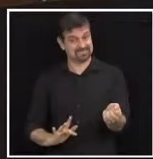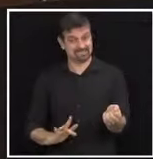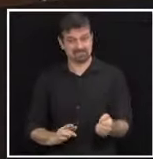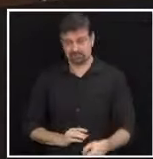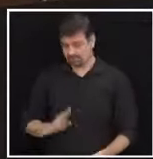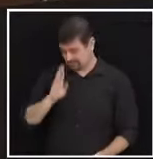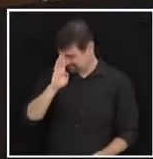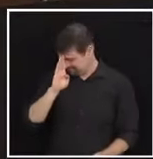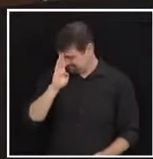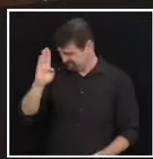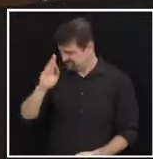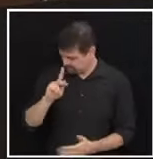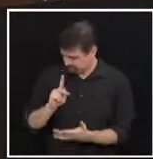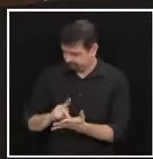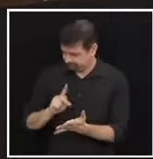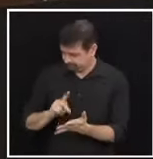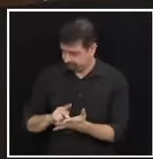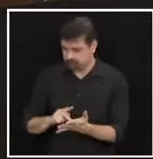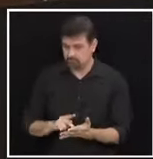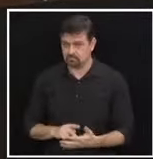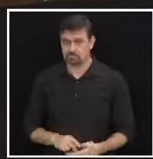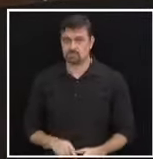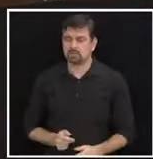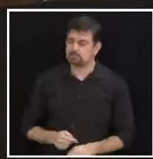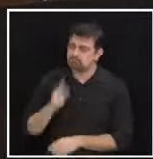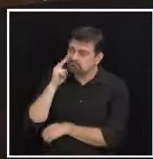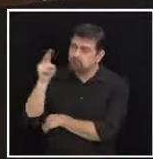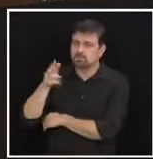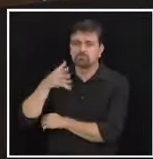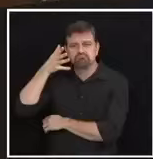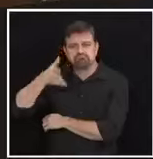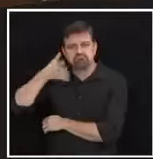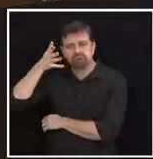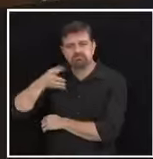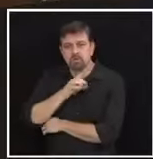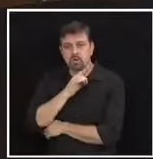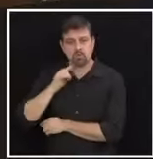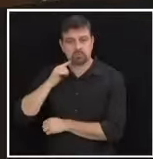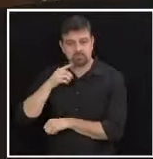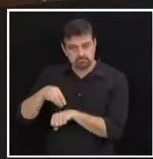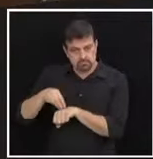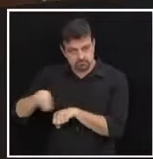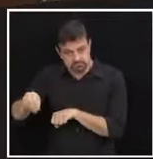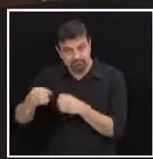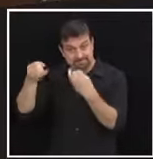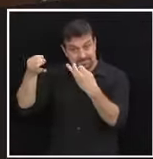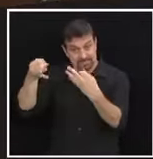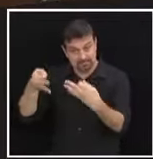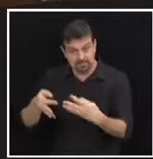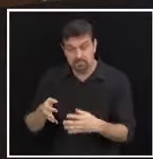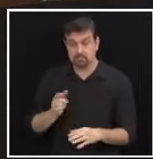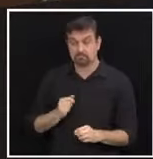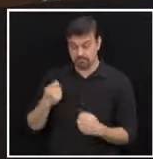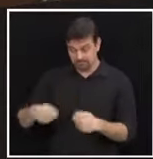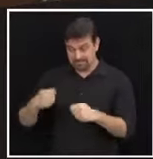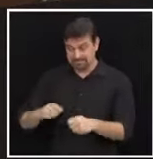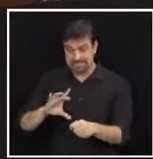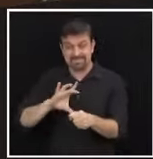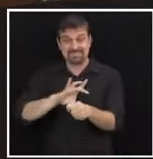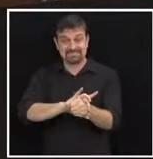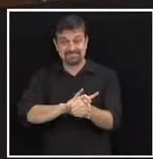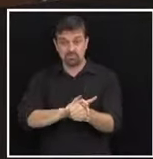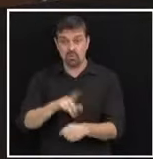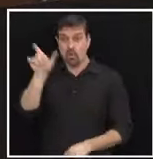Possíveis. Acho que o que fica da sua fala agora, nesse momento, de dica é isso, né? Procurar lugares seguros para você